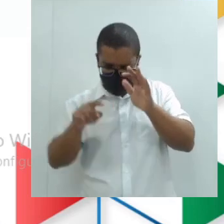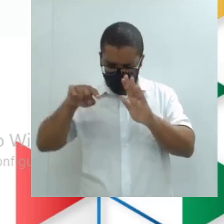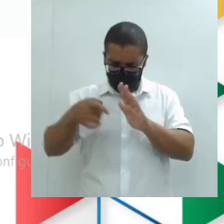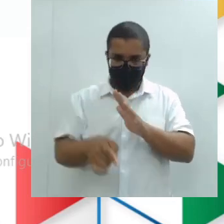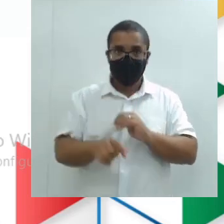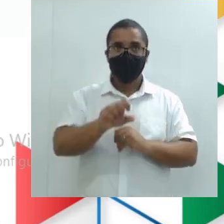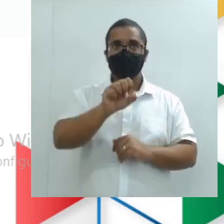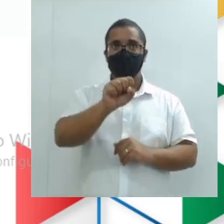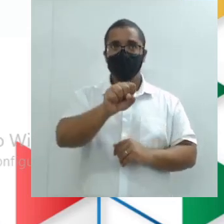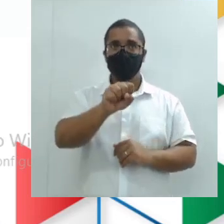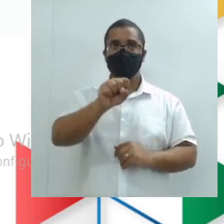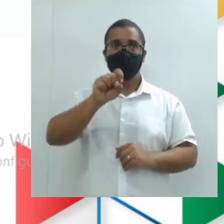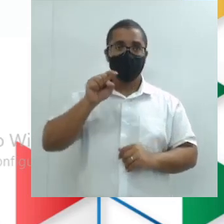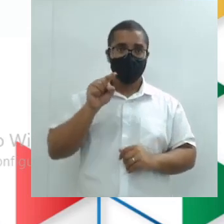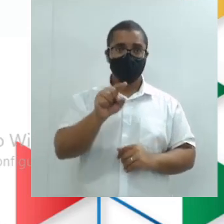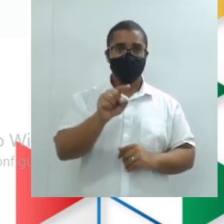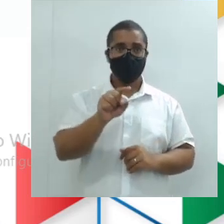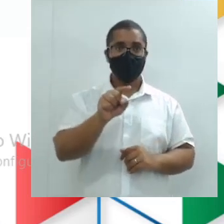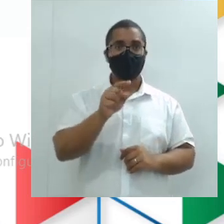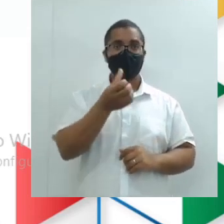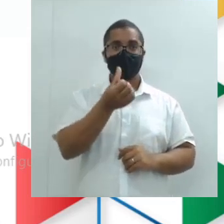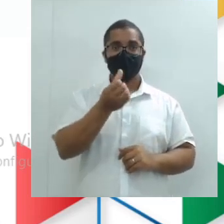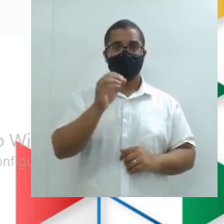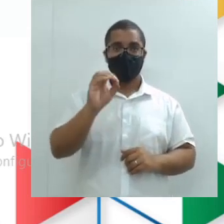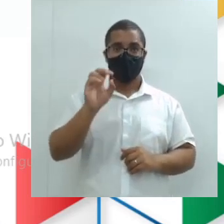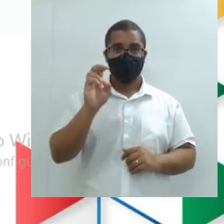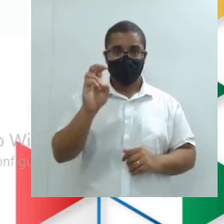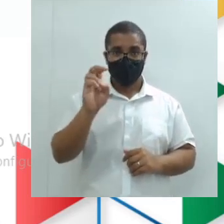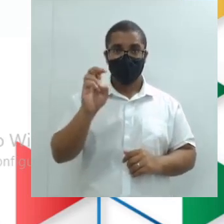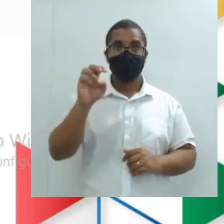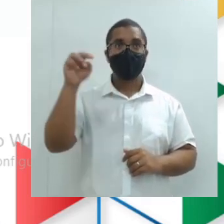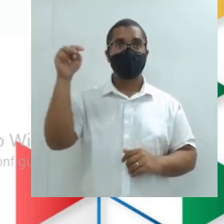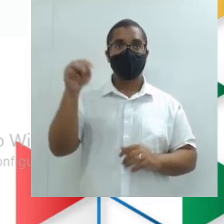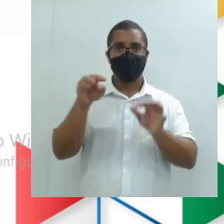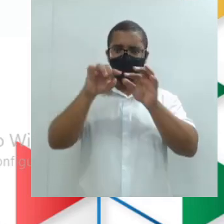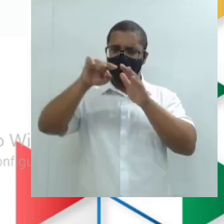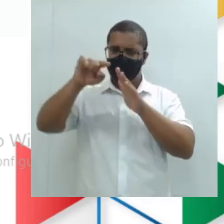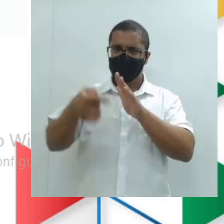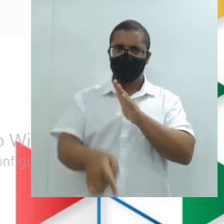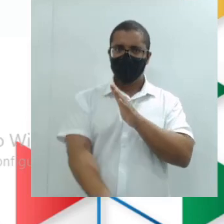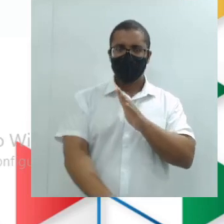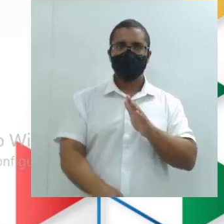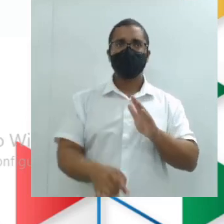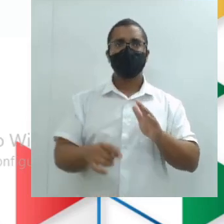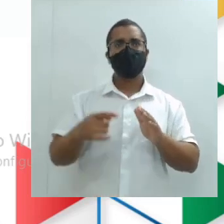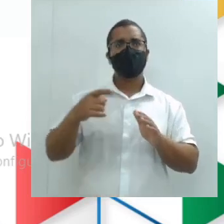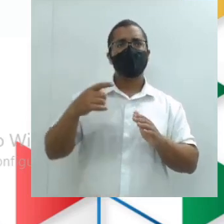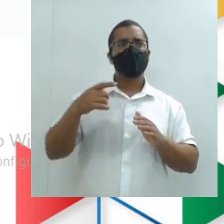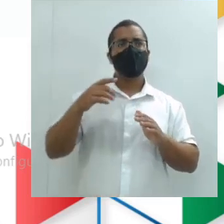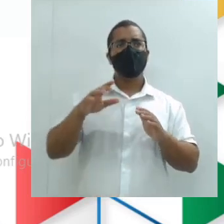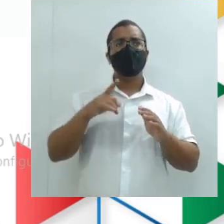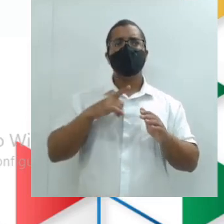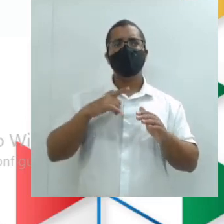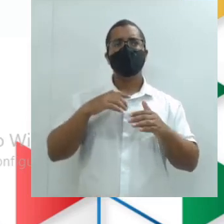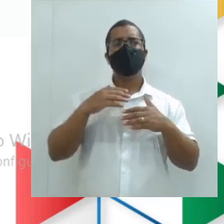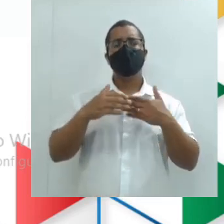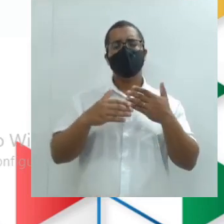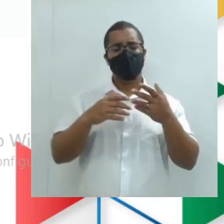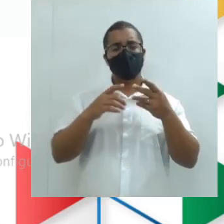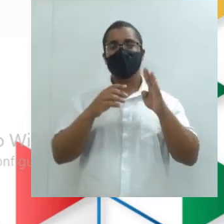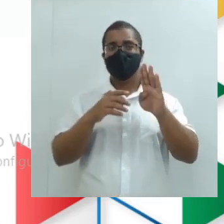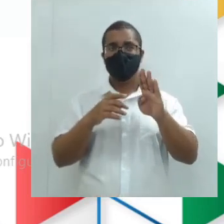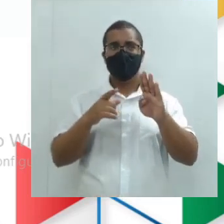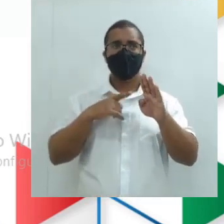metros abaixo do nível do mar. Ok? Em certo dia, a temperatura mínima registrada em